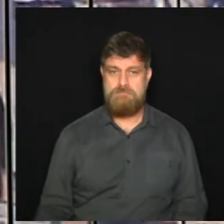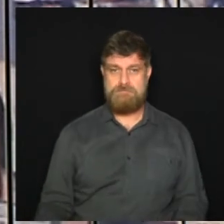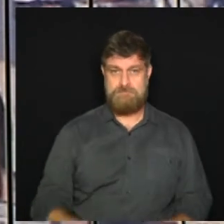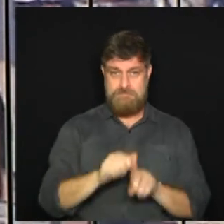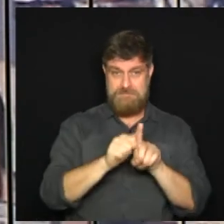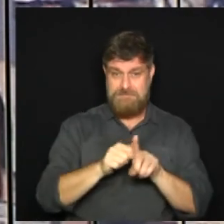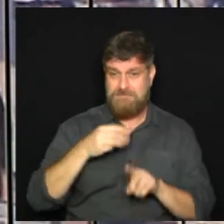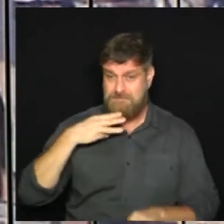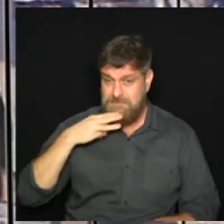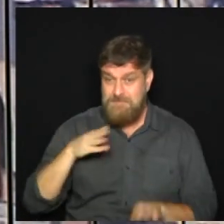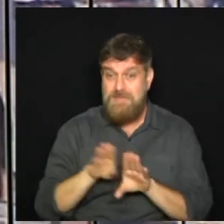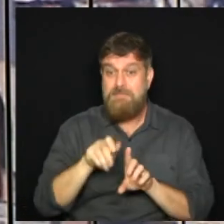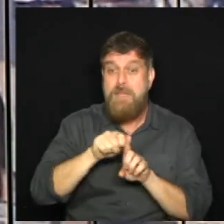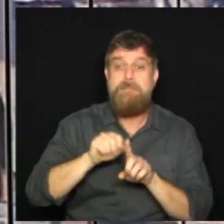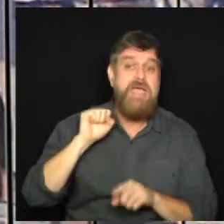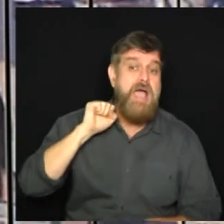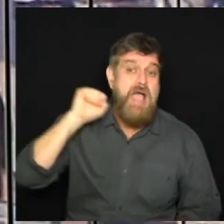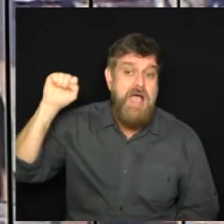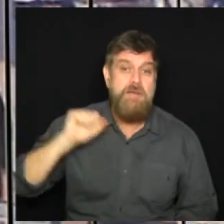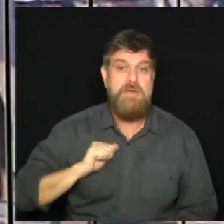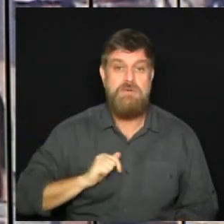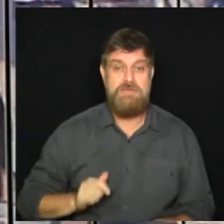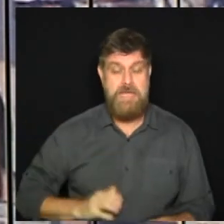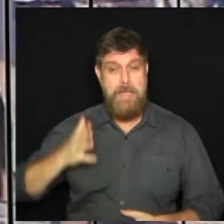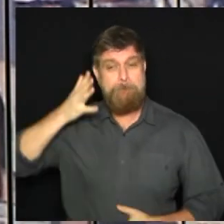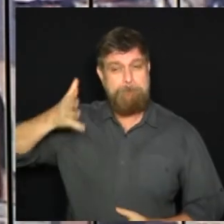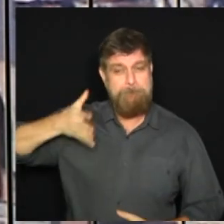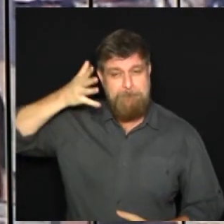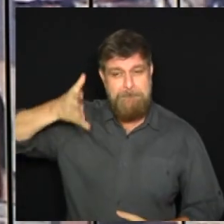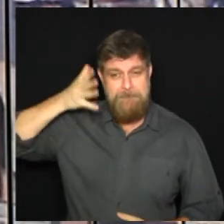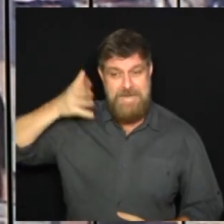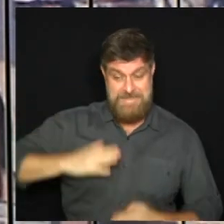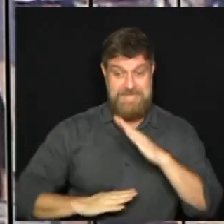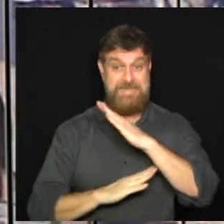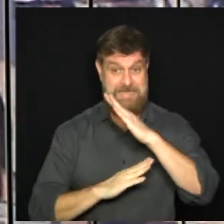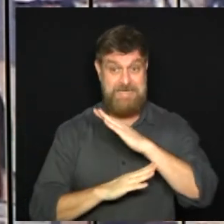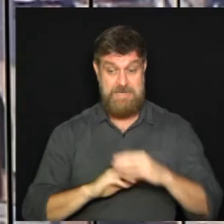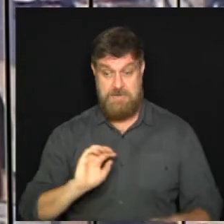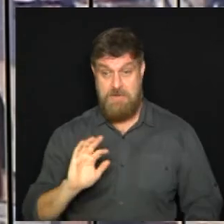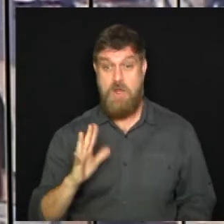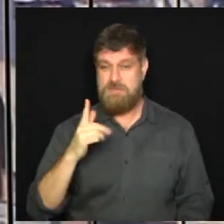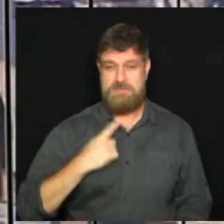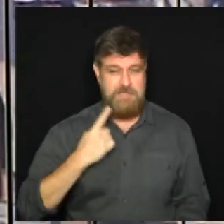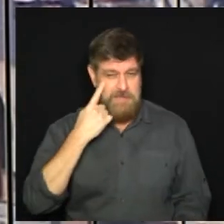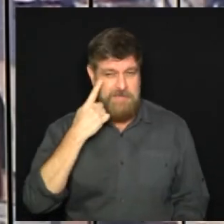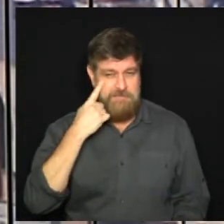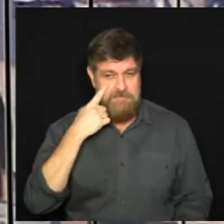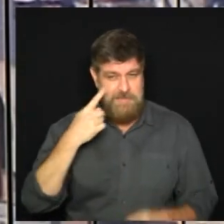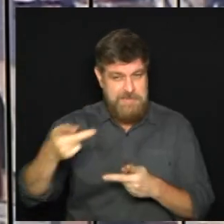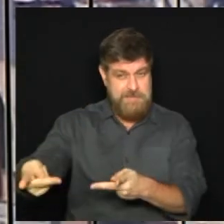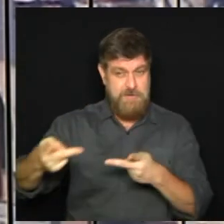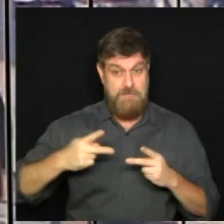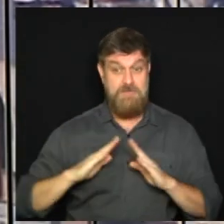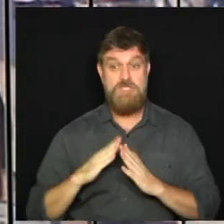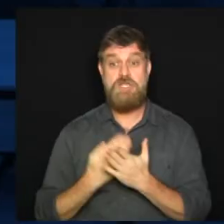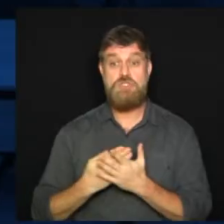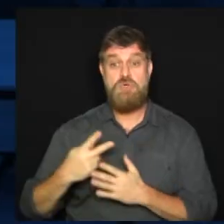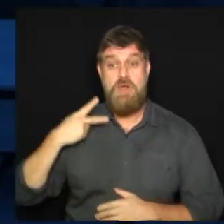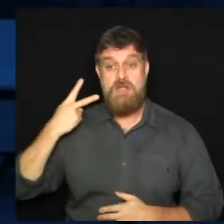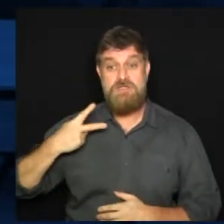resposta satisfatória e caso venha uma resposta que não venha nos agradar, pretendo assim